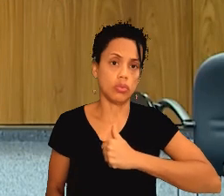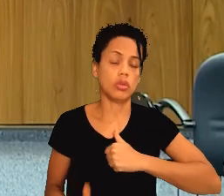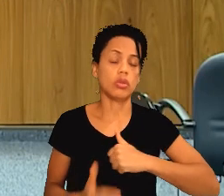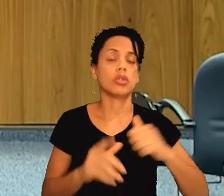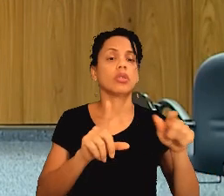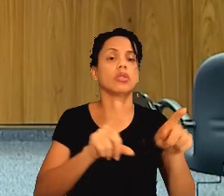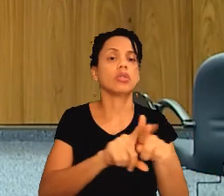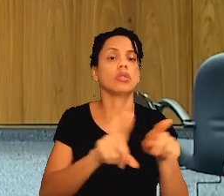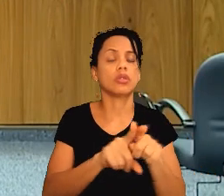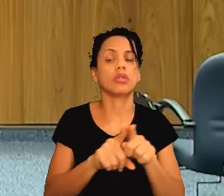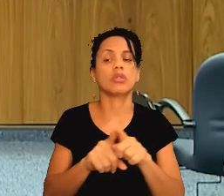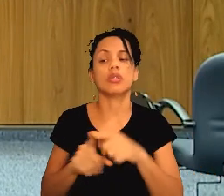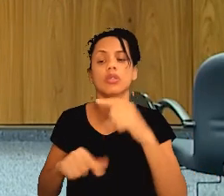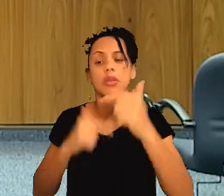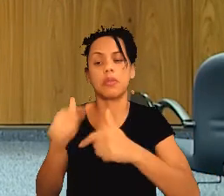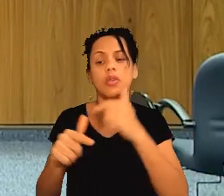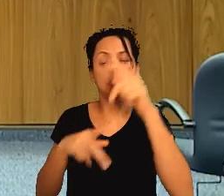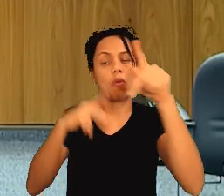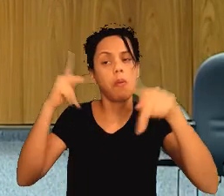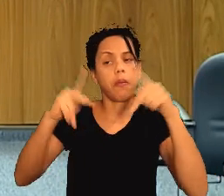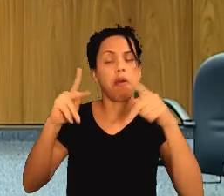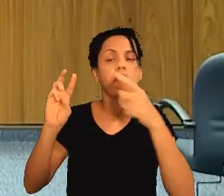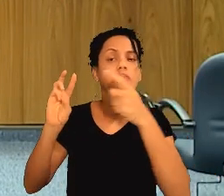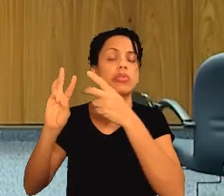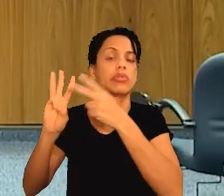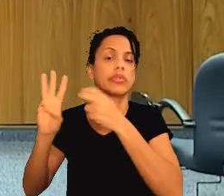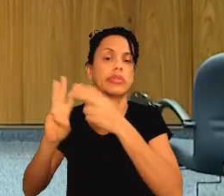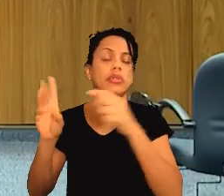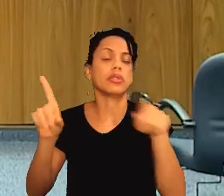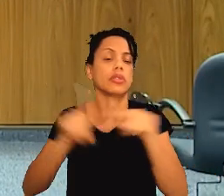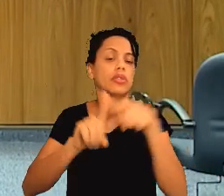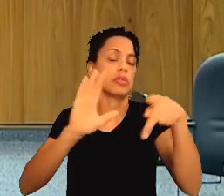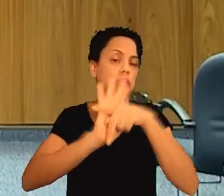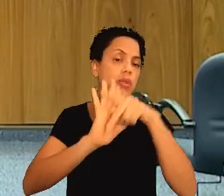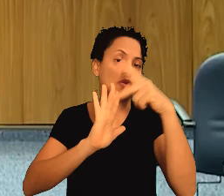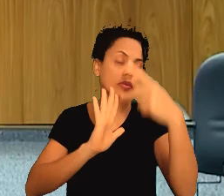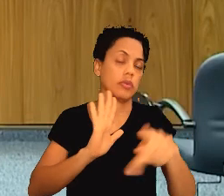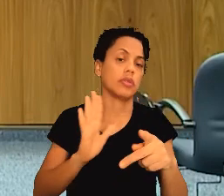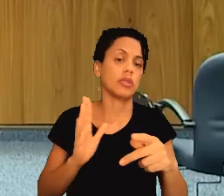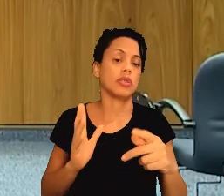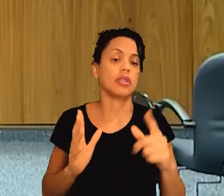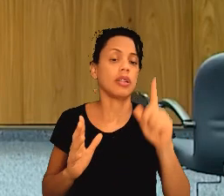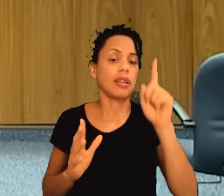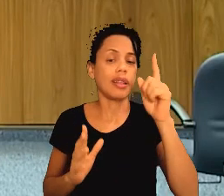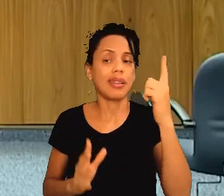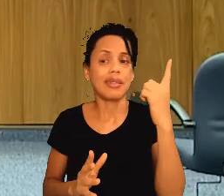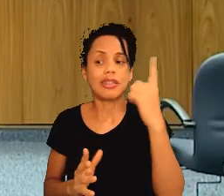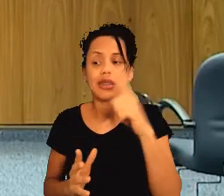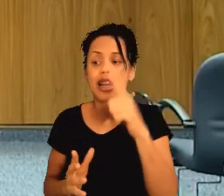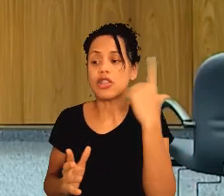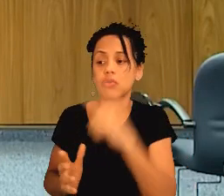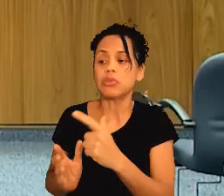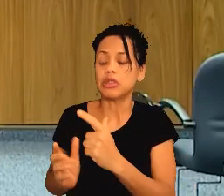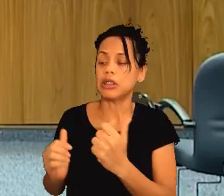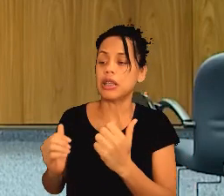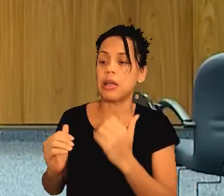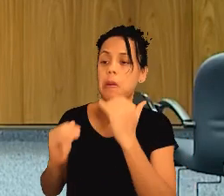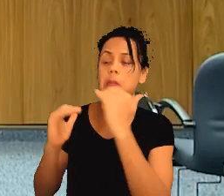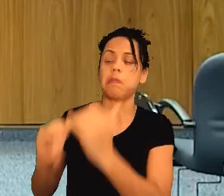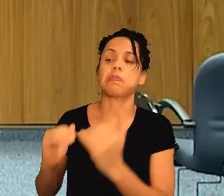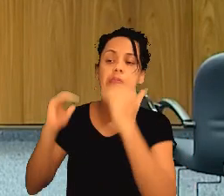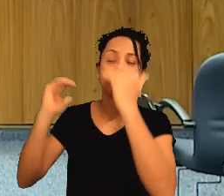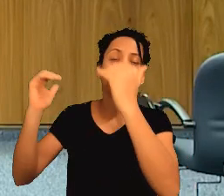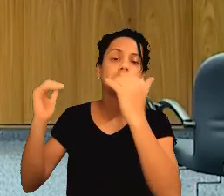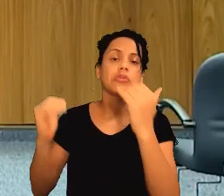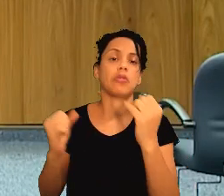que trabalhamos com os povos indígenas e dos próprios indígenas, é um absurdo que ganhe força esse tipo de